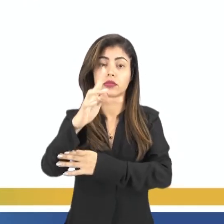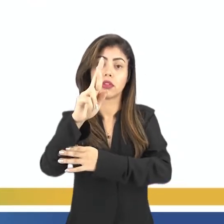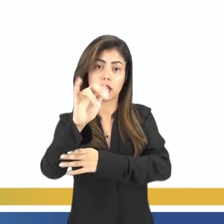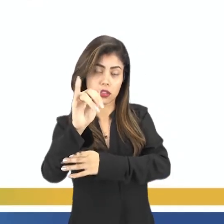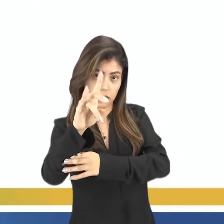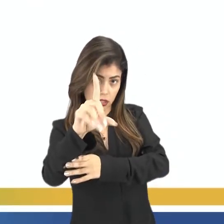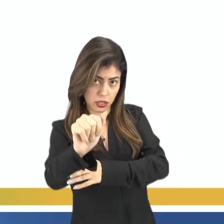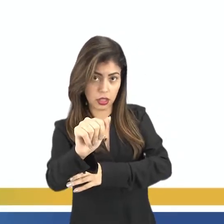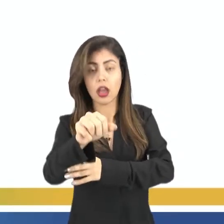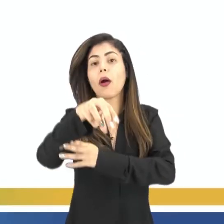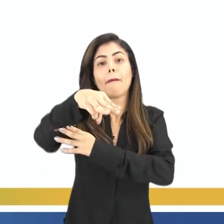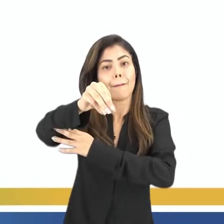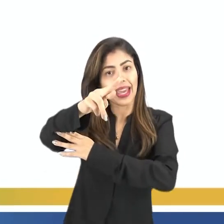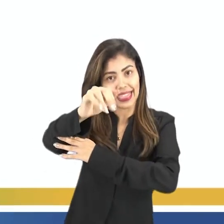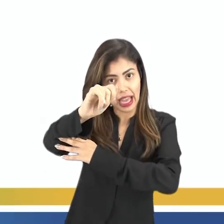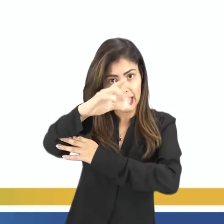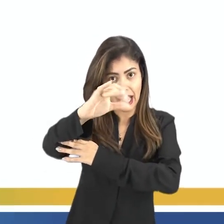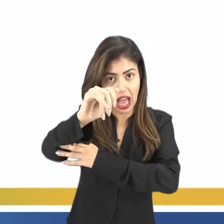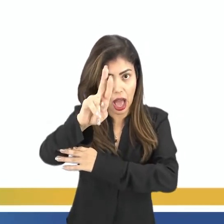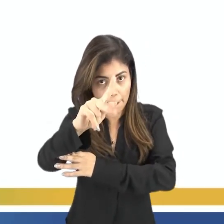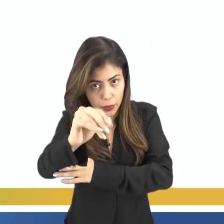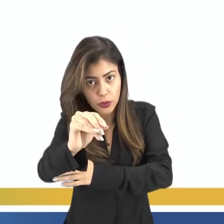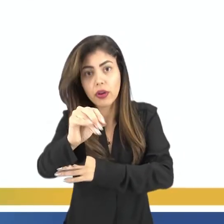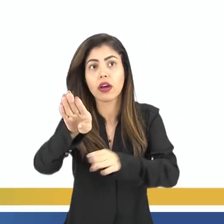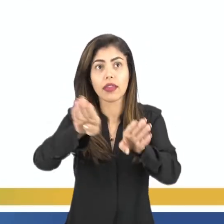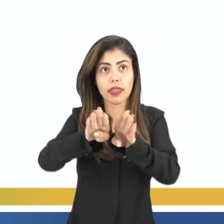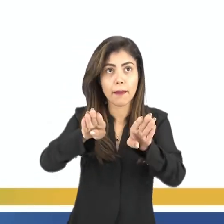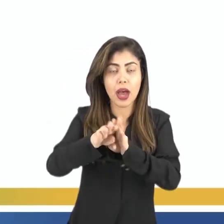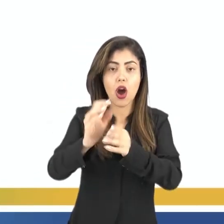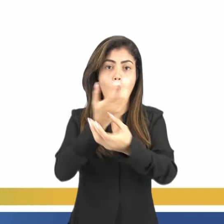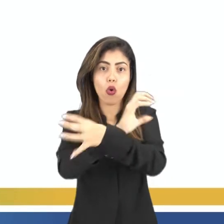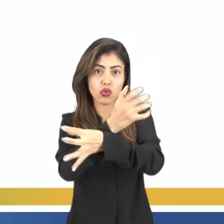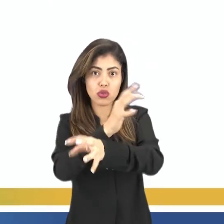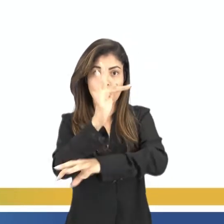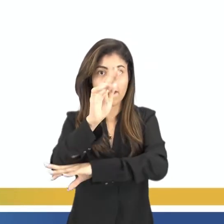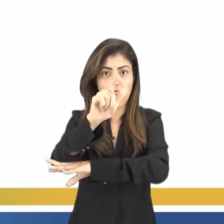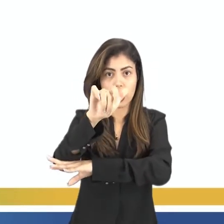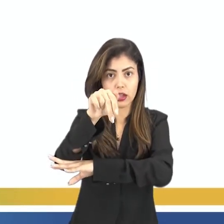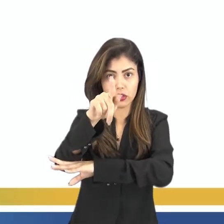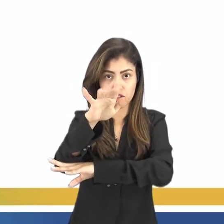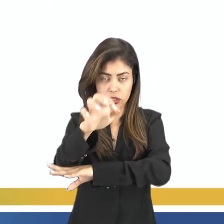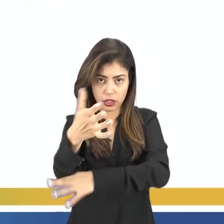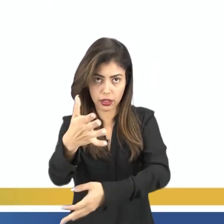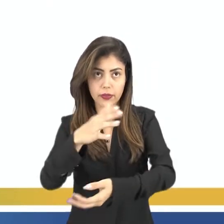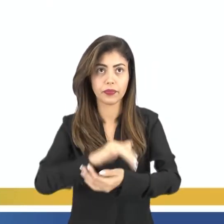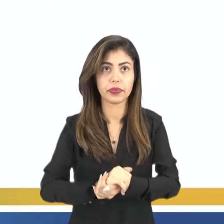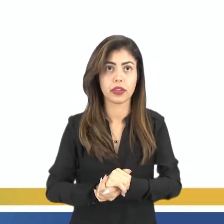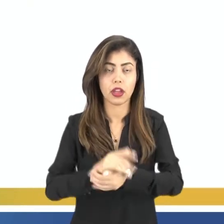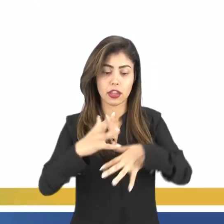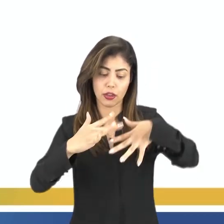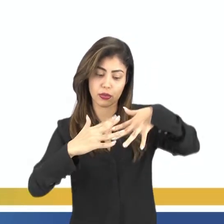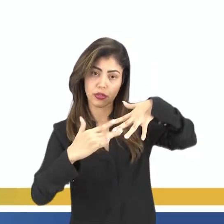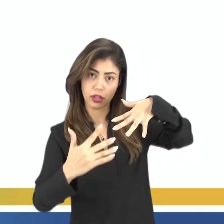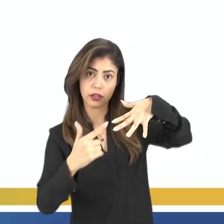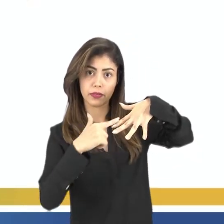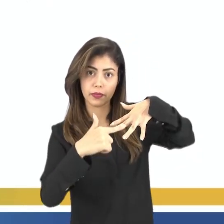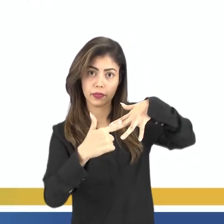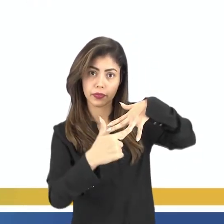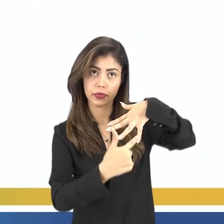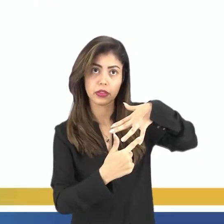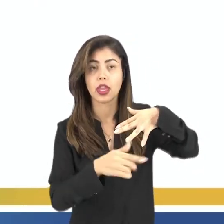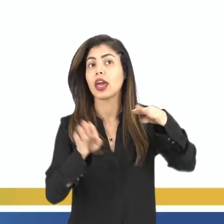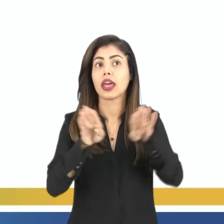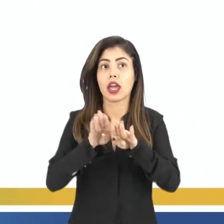rádio, pelo metacarpo, carpo e os ossos da falange, que são os ossos dos dedos, né? E aí essa ligação do